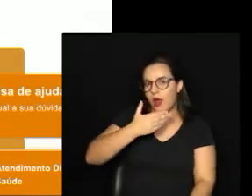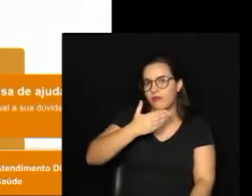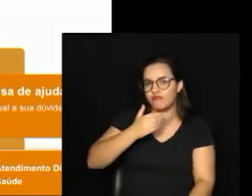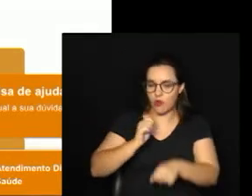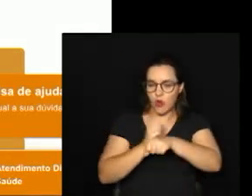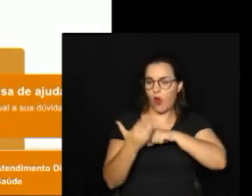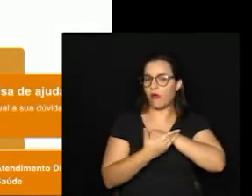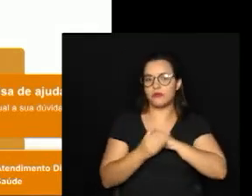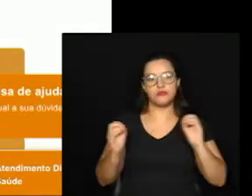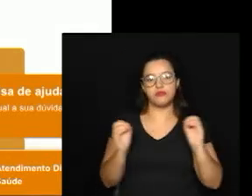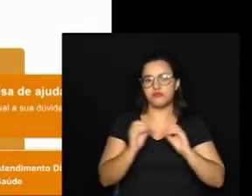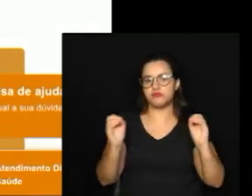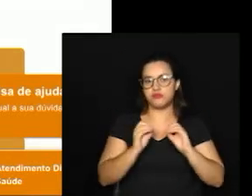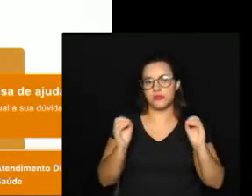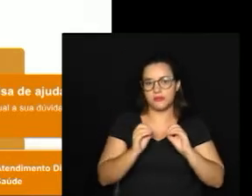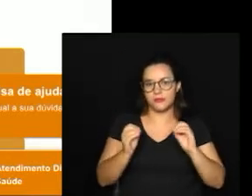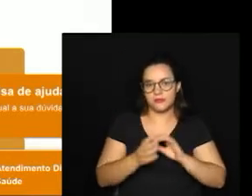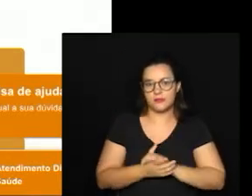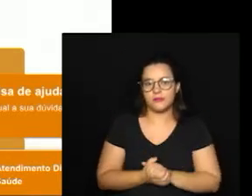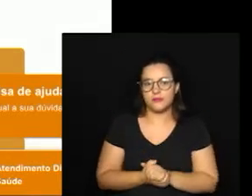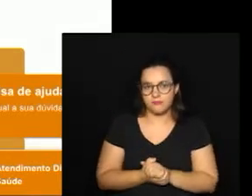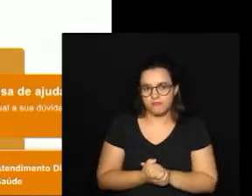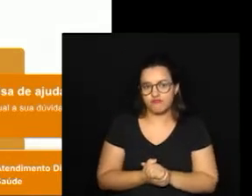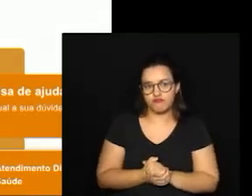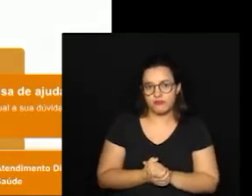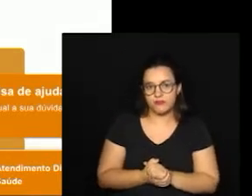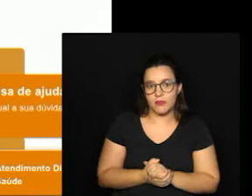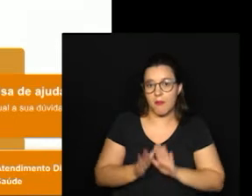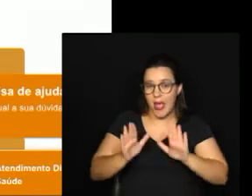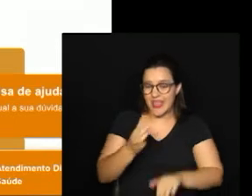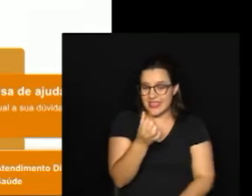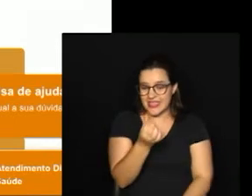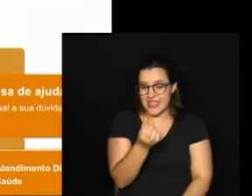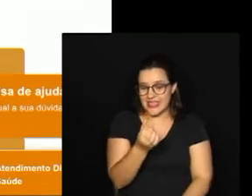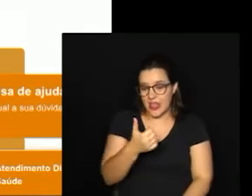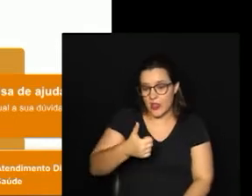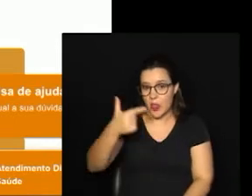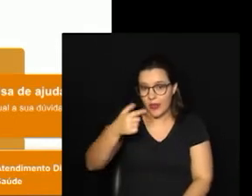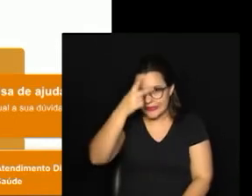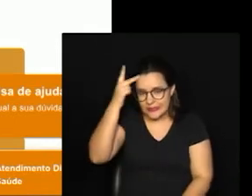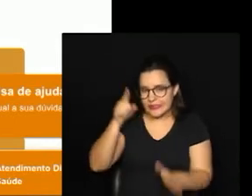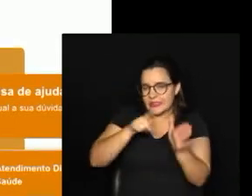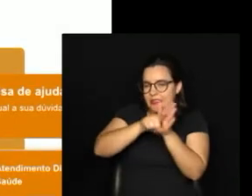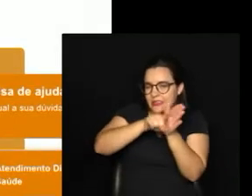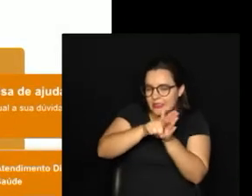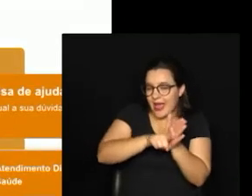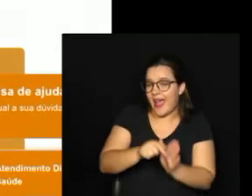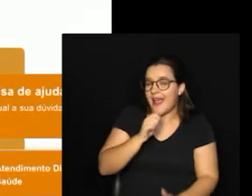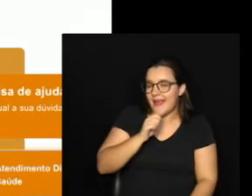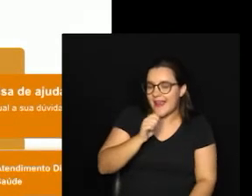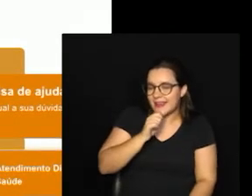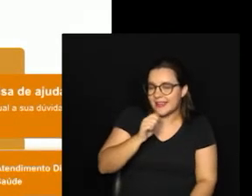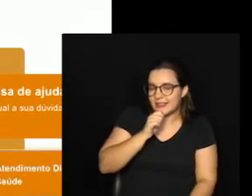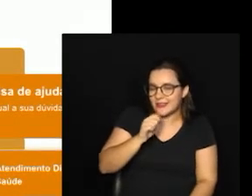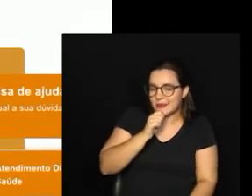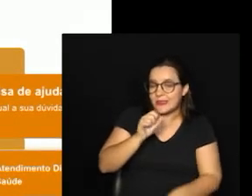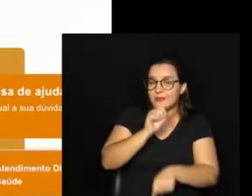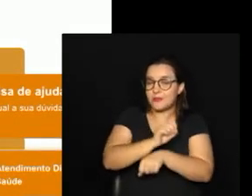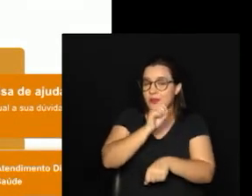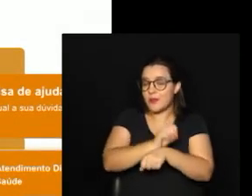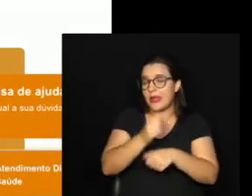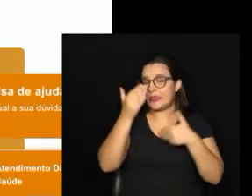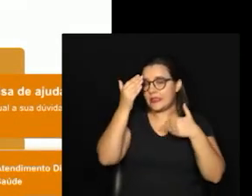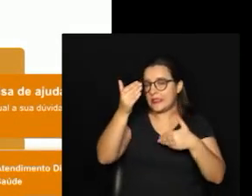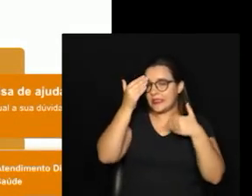descartado. E temos aí 612 casos em investigação. pessoas que estão aguardando o